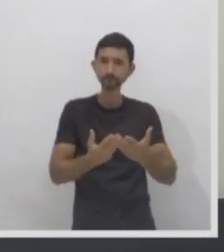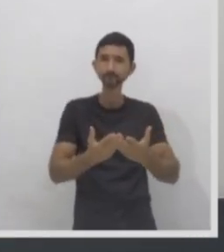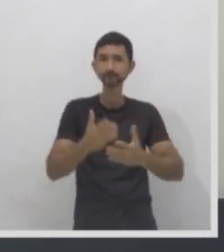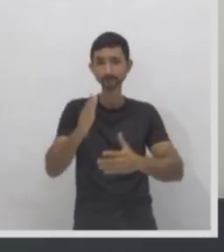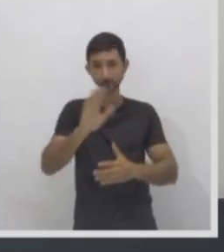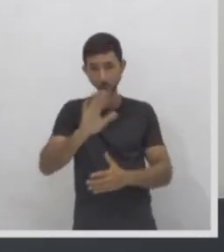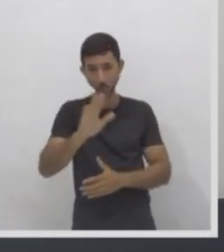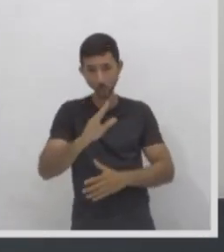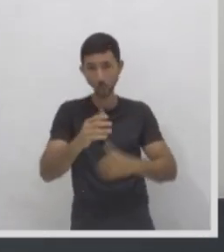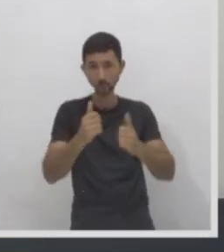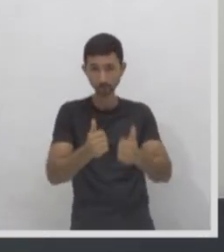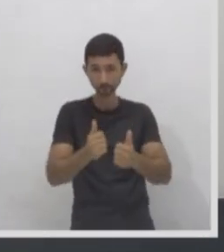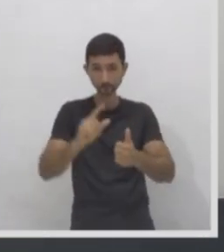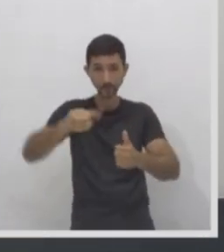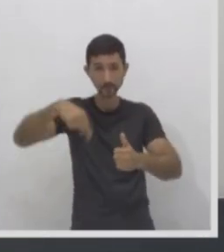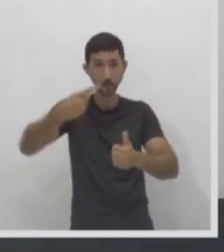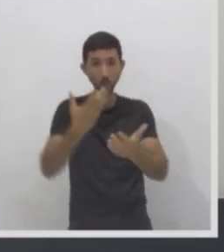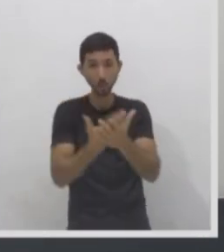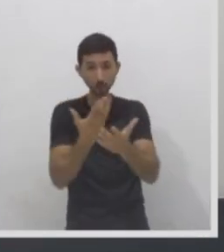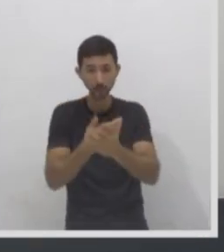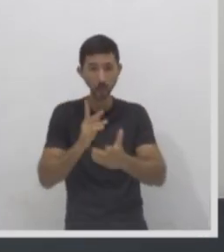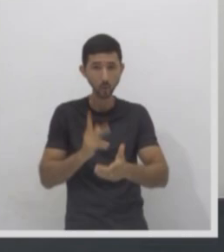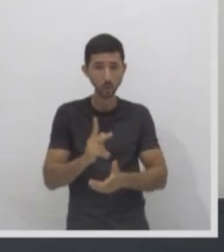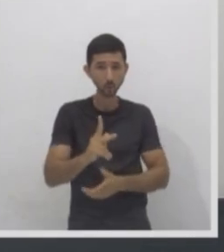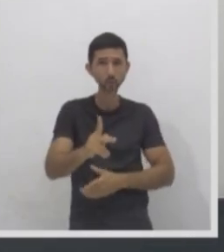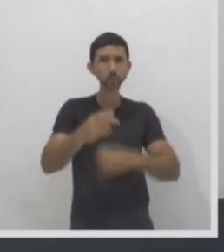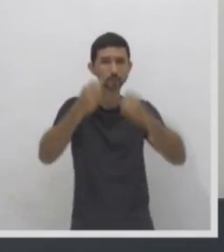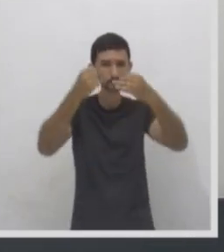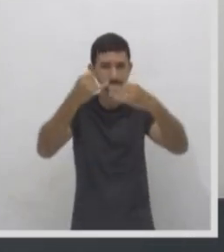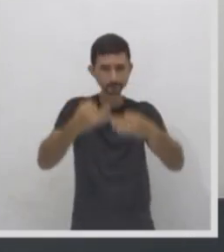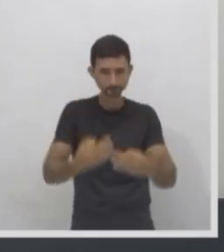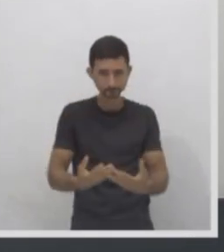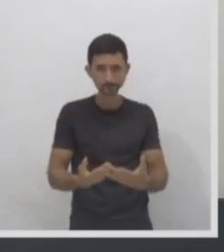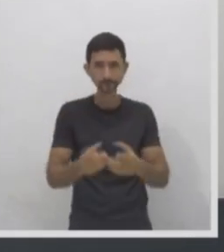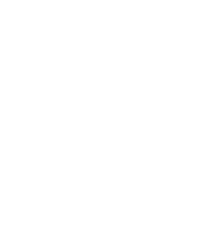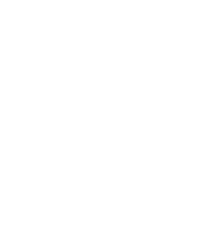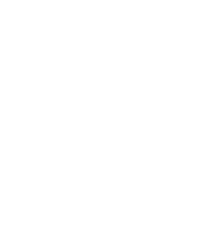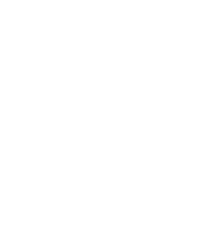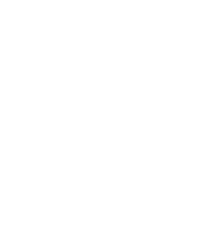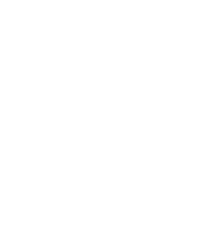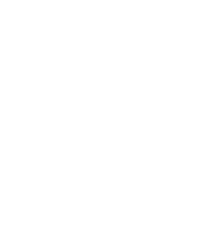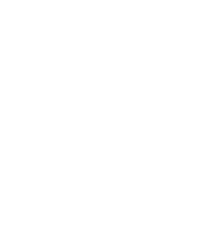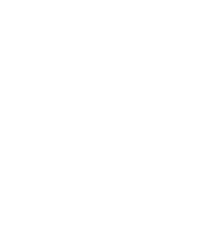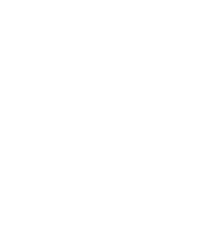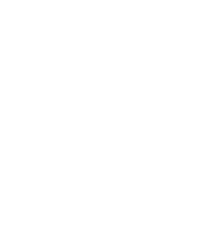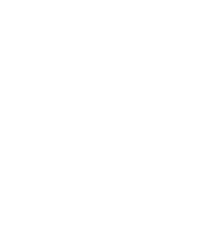hoje é só e na próxima aula nós continuamos falando dos elementos da oração.